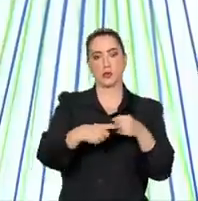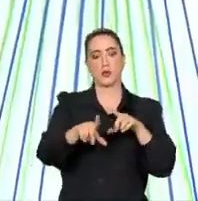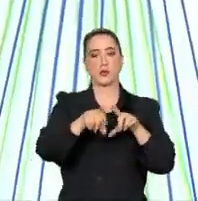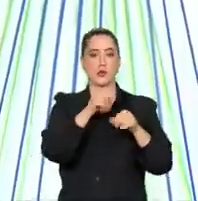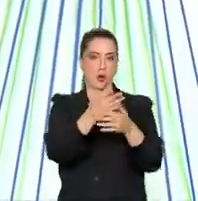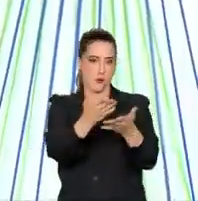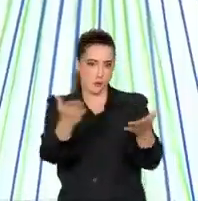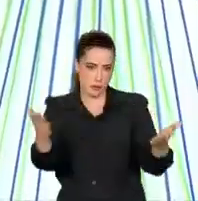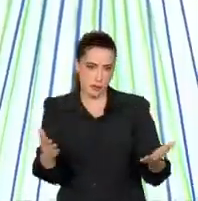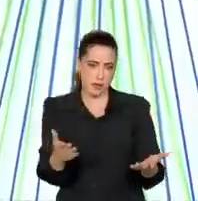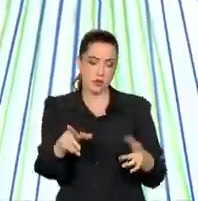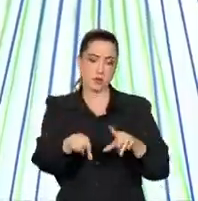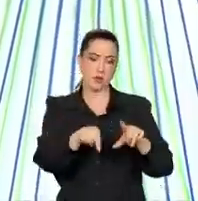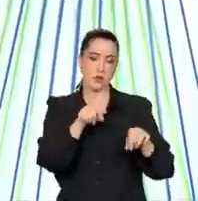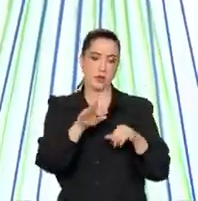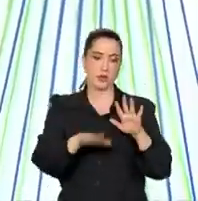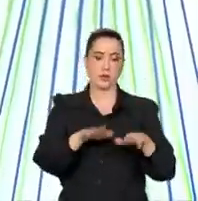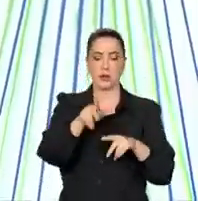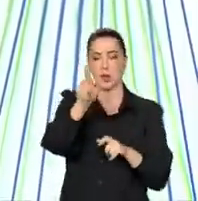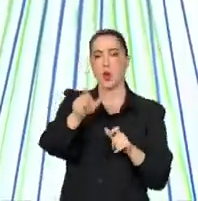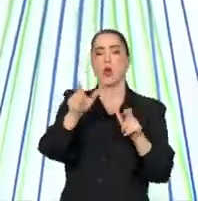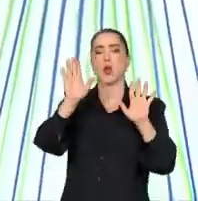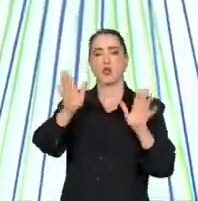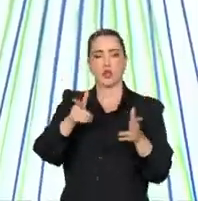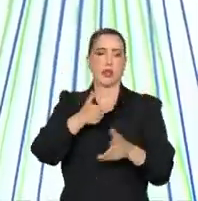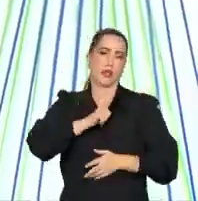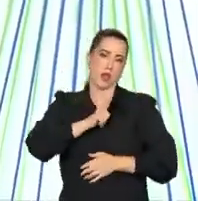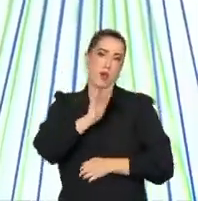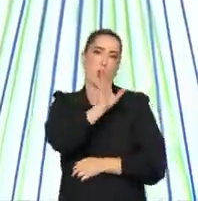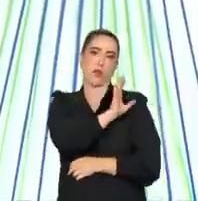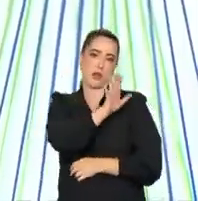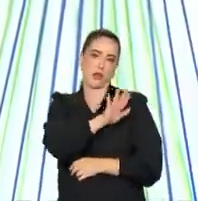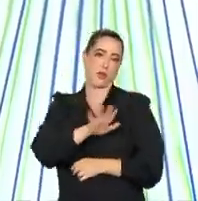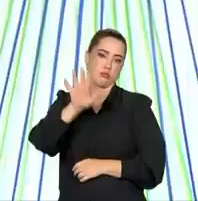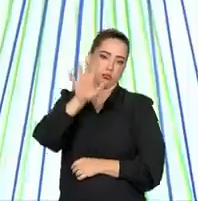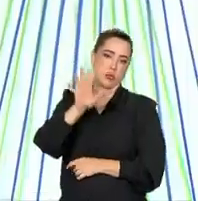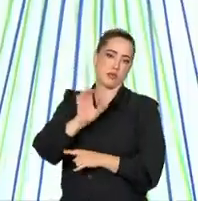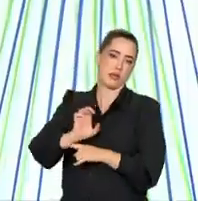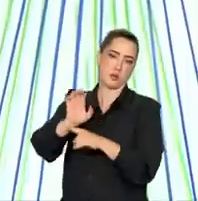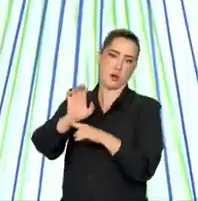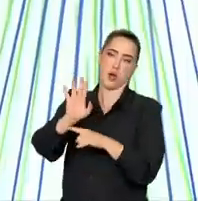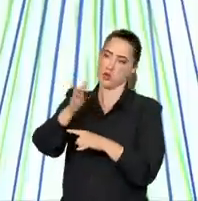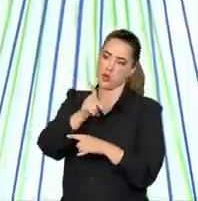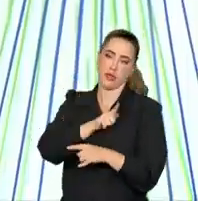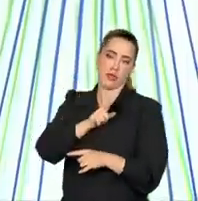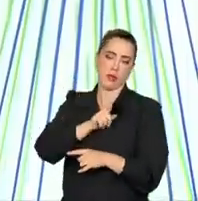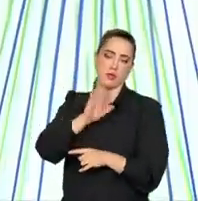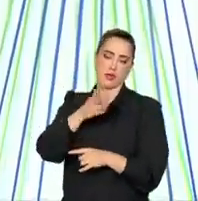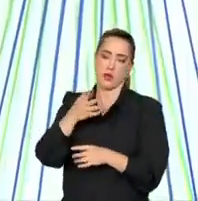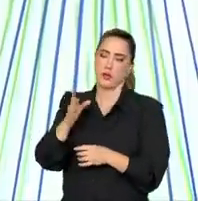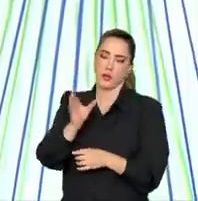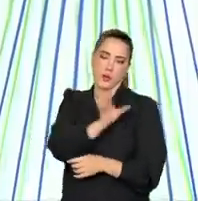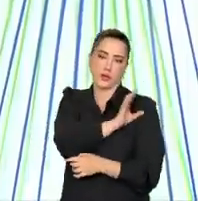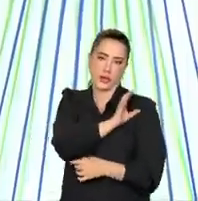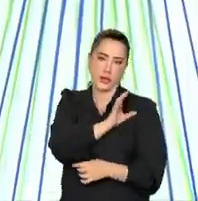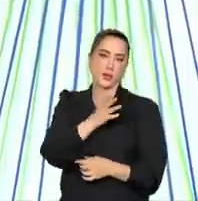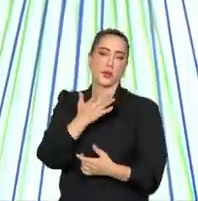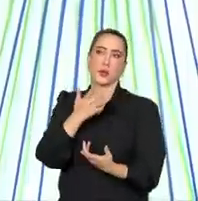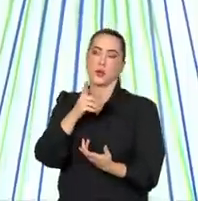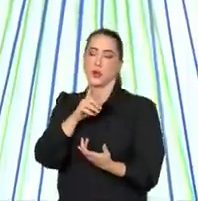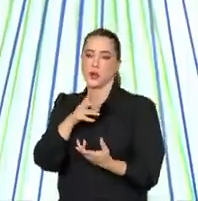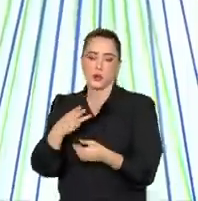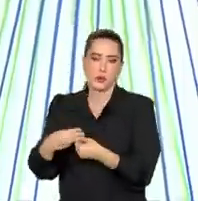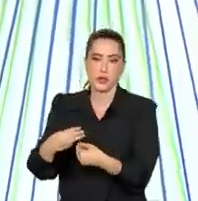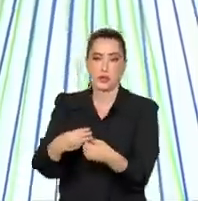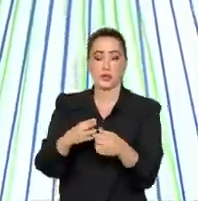são vocês. Eu sei que muitos estados já têm um coordenador estadual, já têm um coordenador municipal, já têm um coordenador... Então, vão permanecer, apenas o Ministério vai